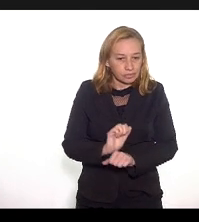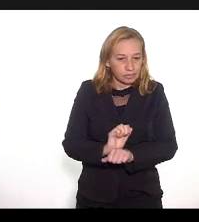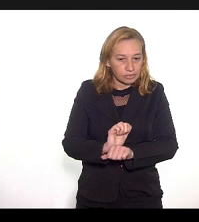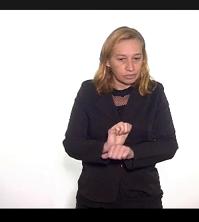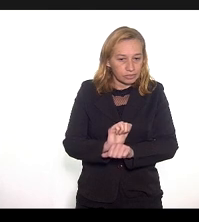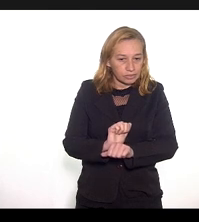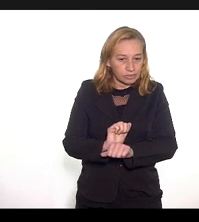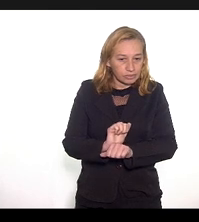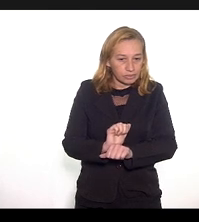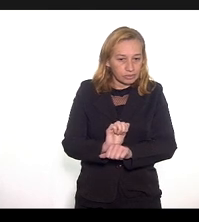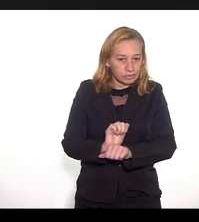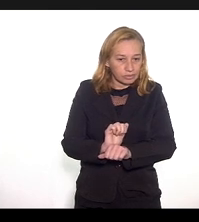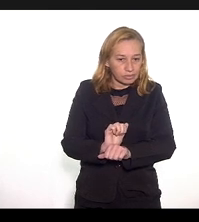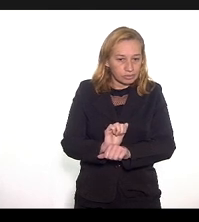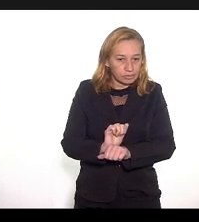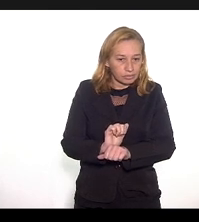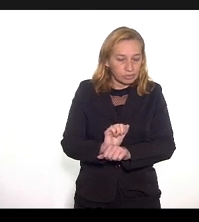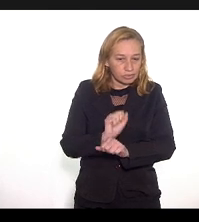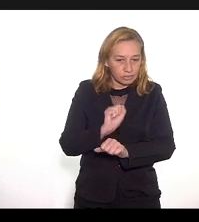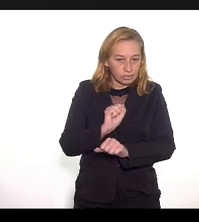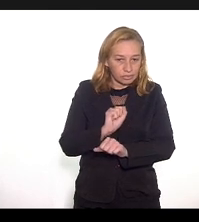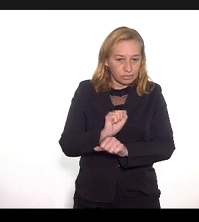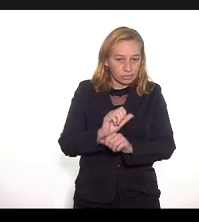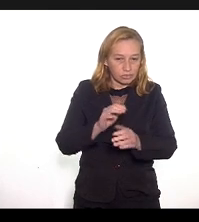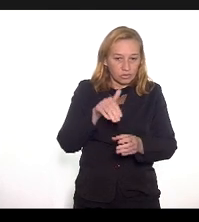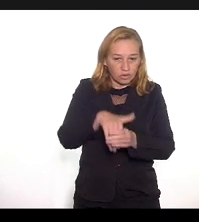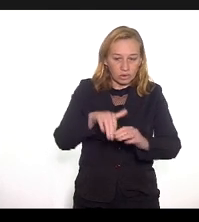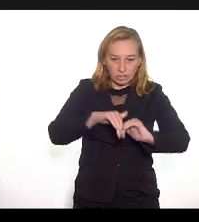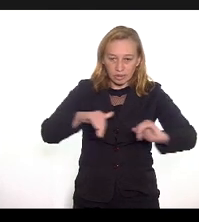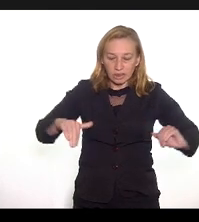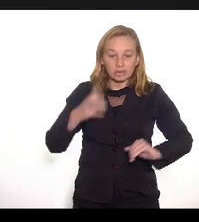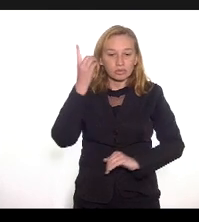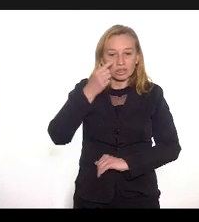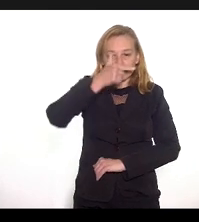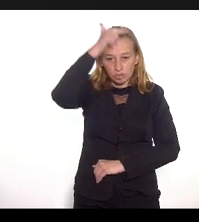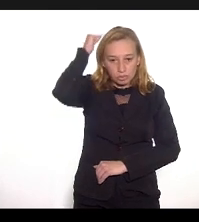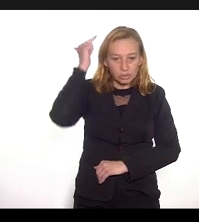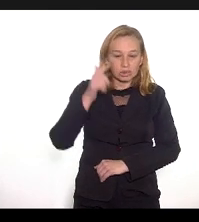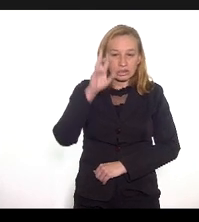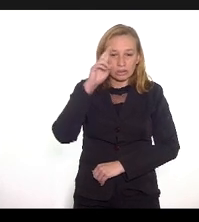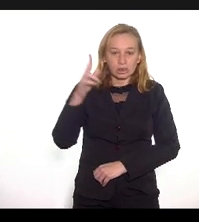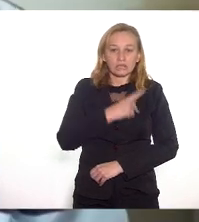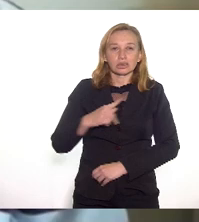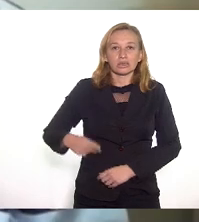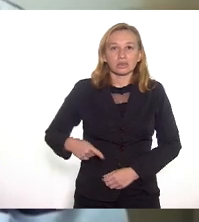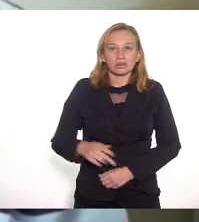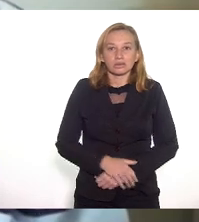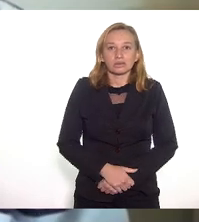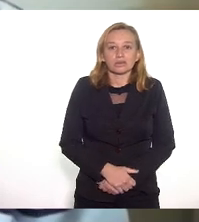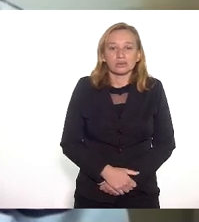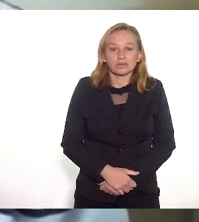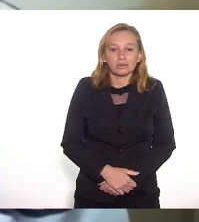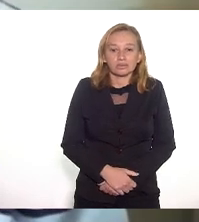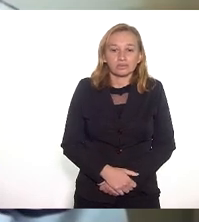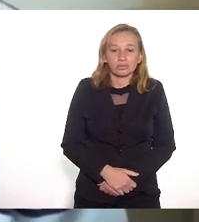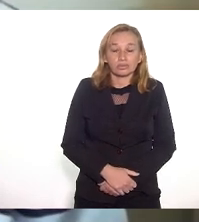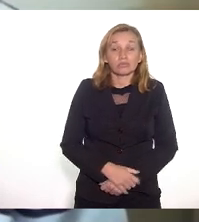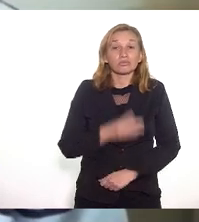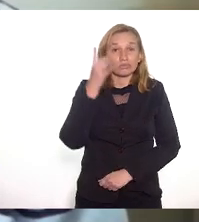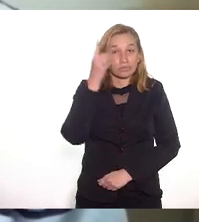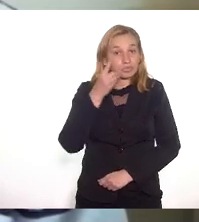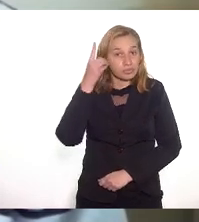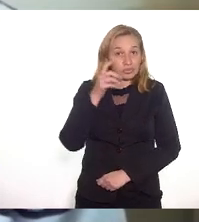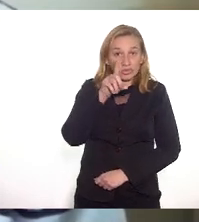Eu tenho um voto separado, hein? Voto separado, deputado Luiz Paulo. Senhor presidente, os